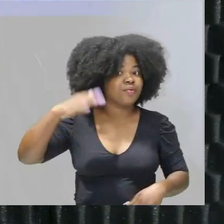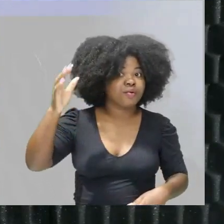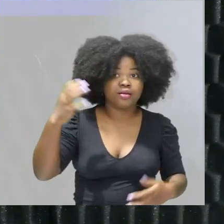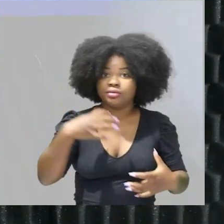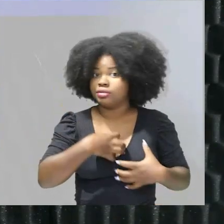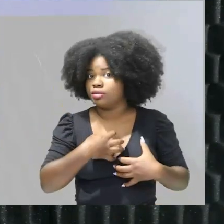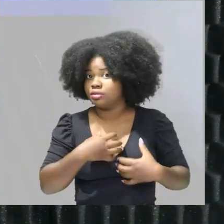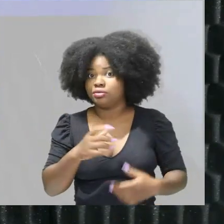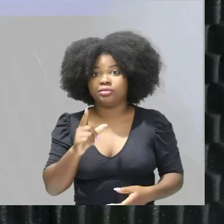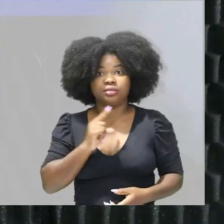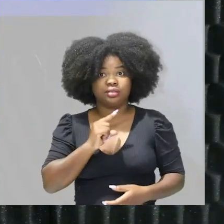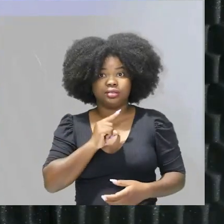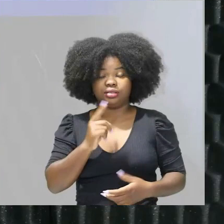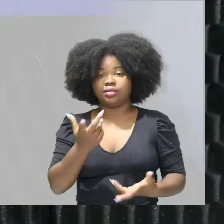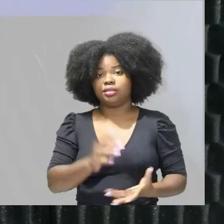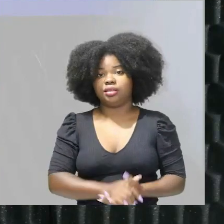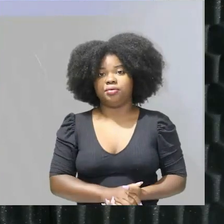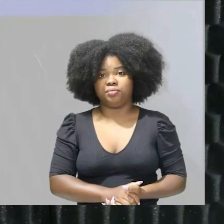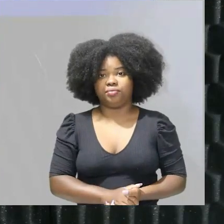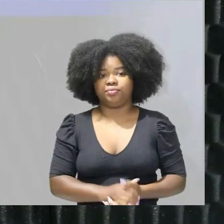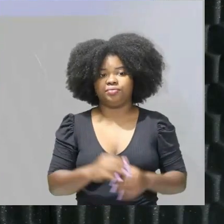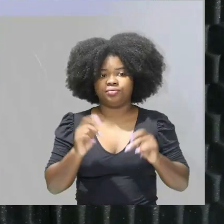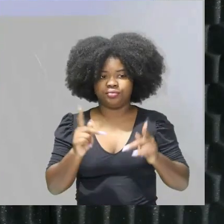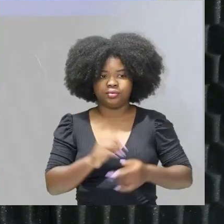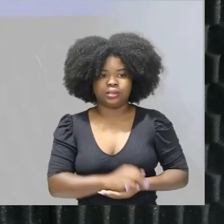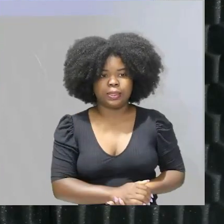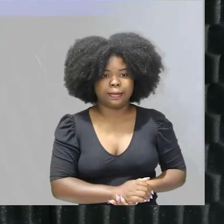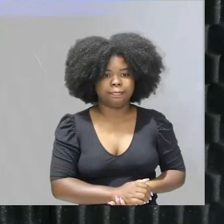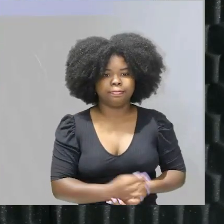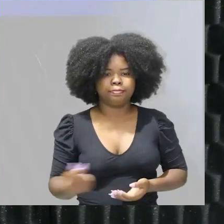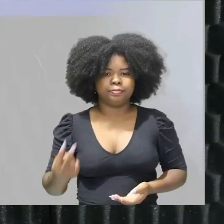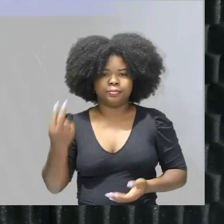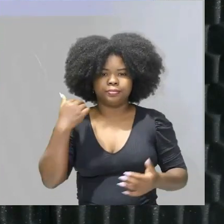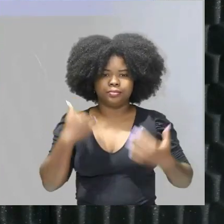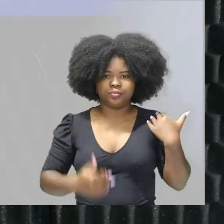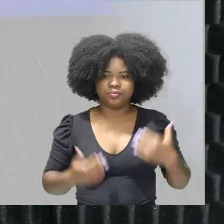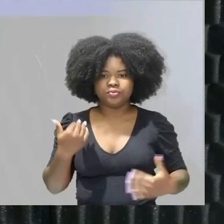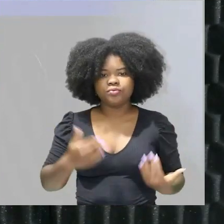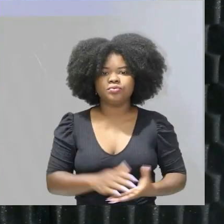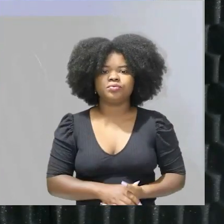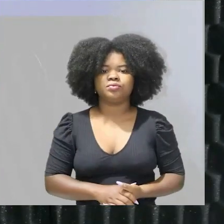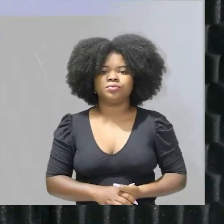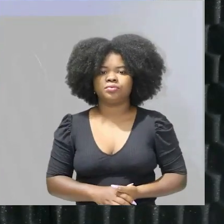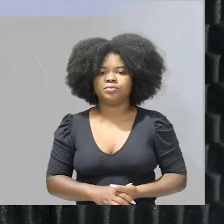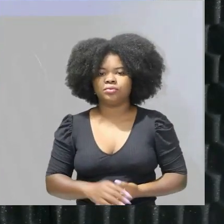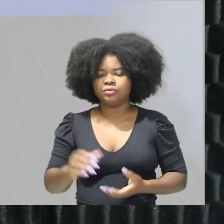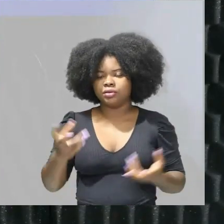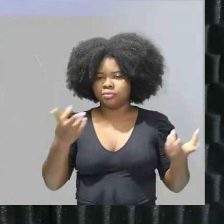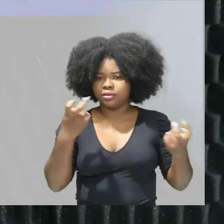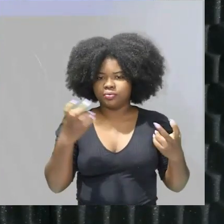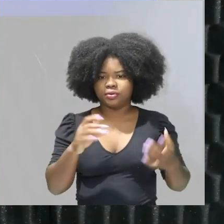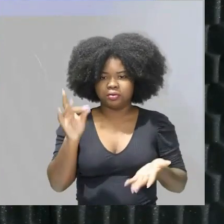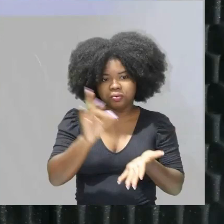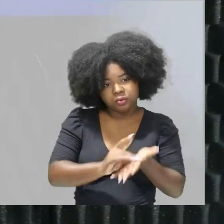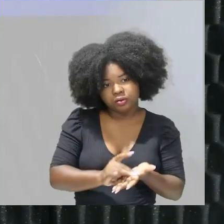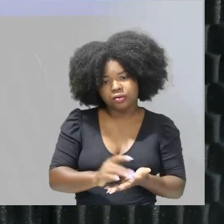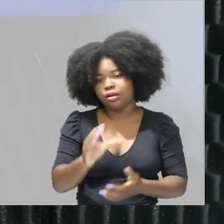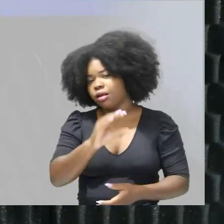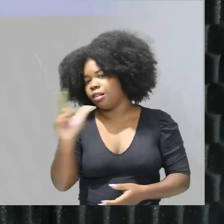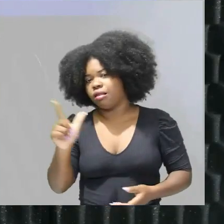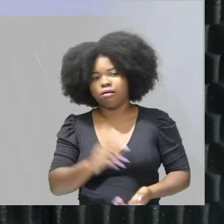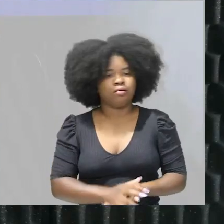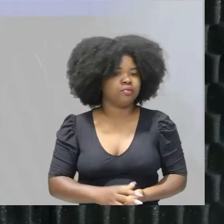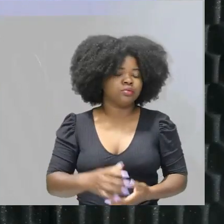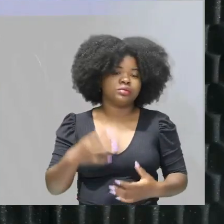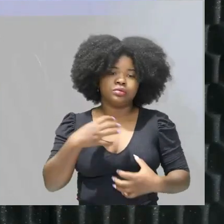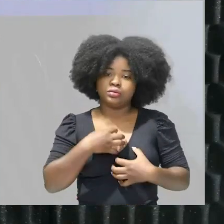não seja mais utilizadas é o primeiro olha valorização do corpo apreensão da apreensão da realidade claro que os sentidos estão impregnados